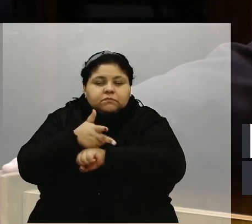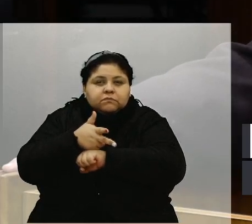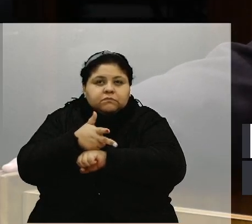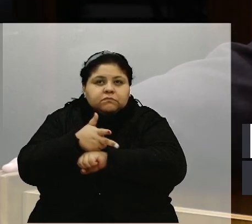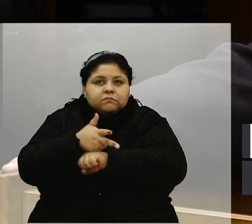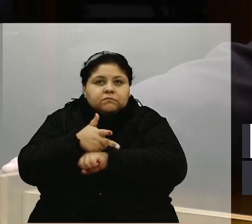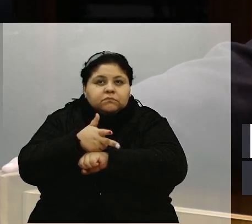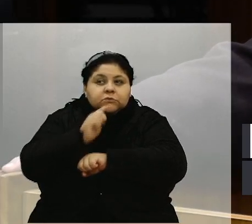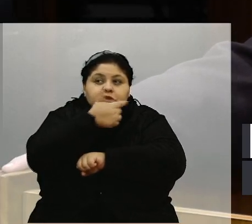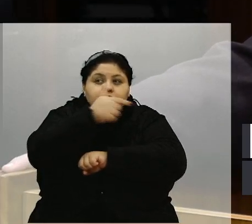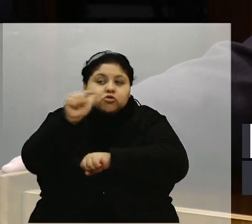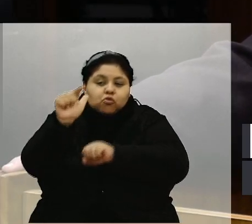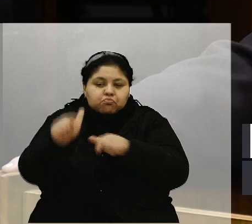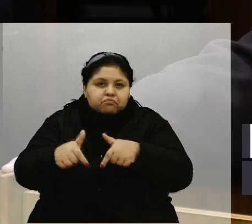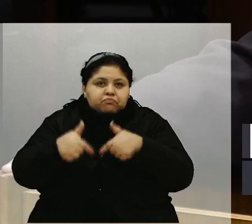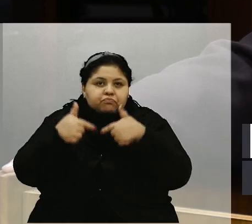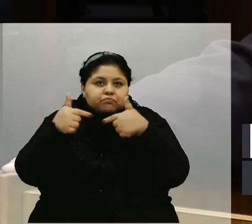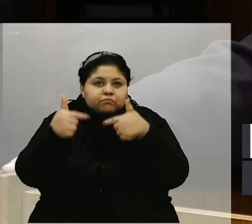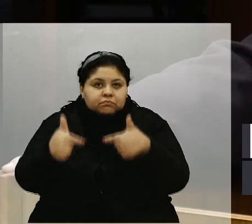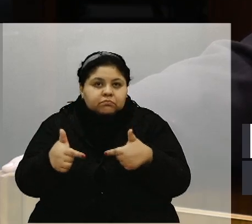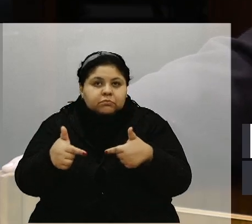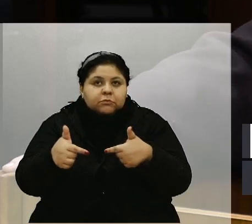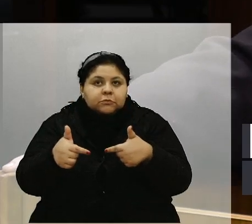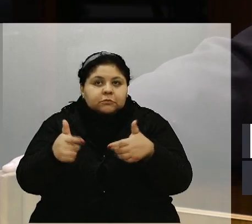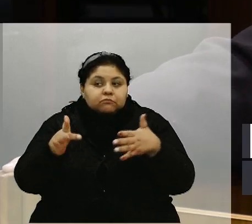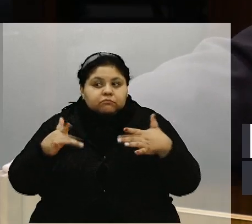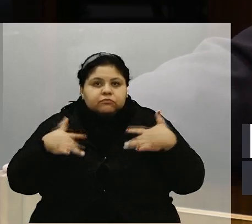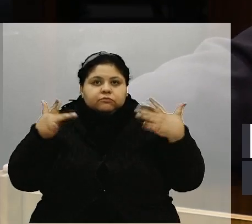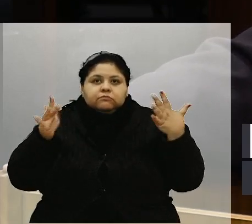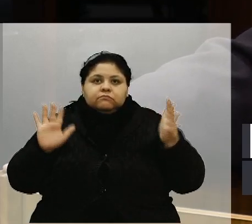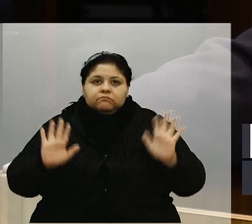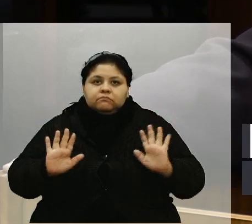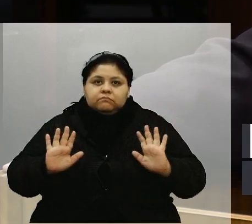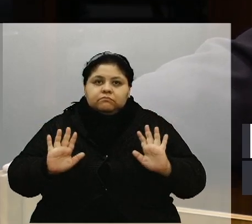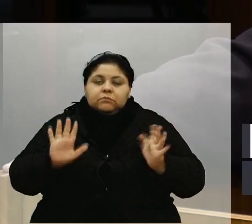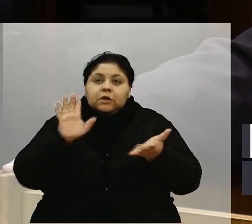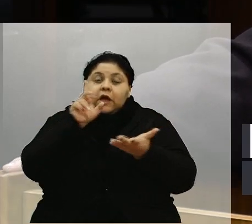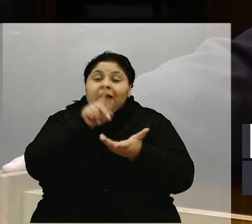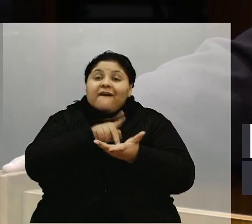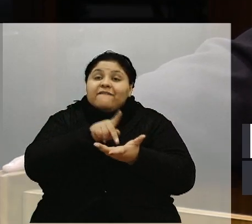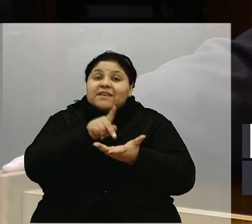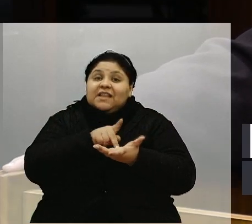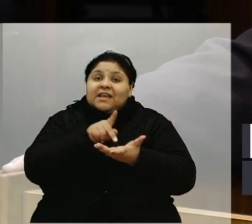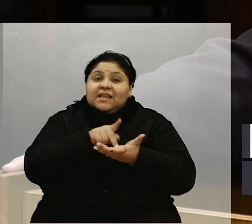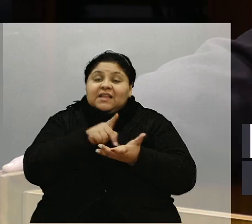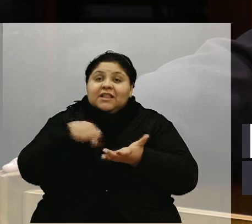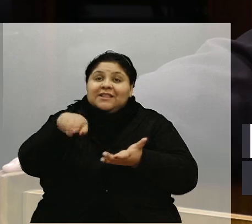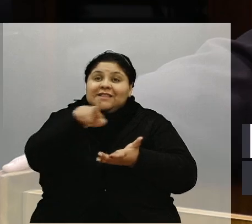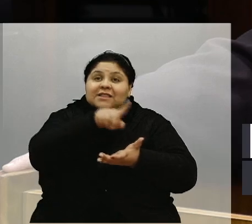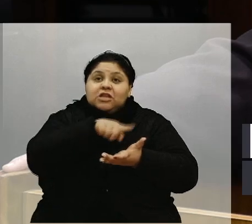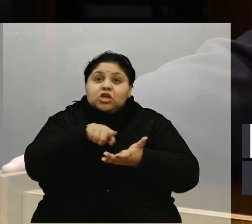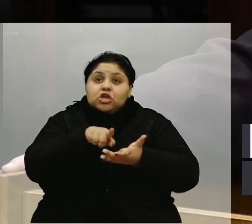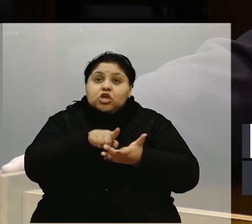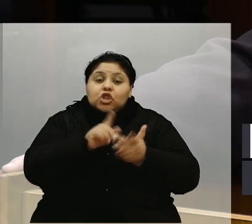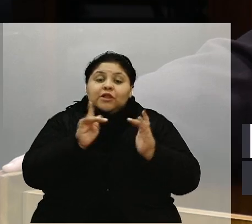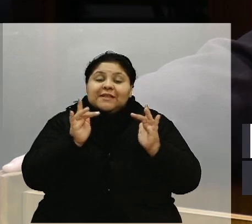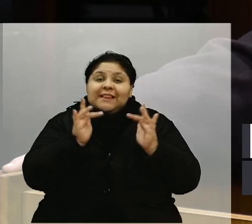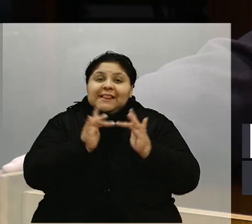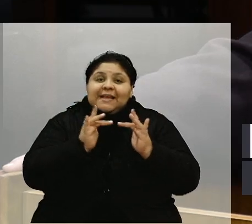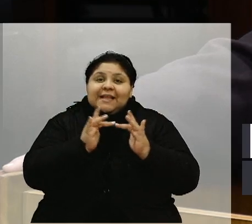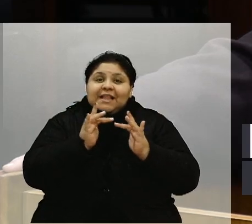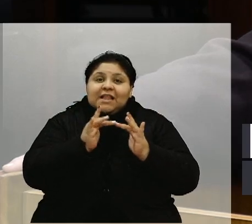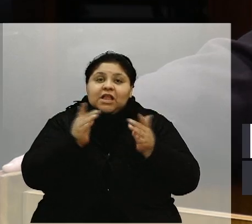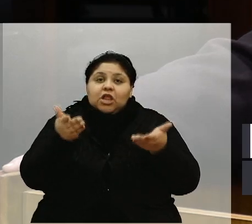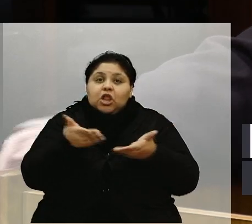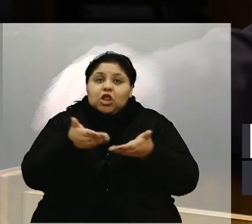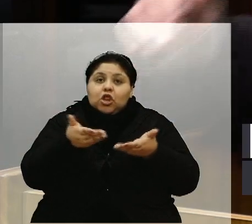e outras ações que são assustadoras. A verdade é que a nossa ligação hoje com